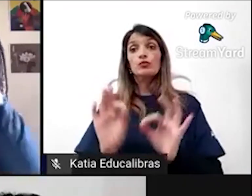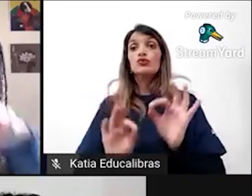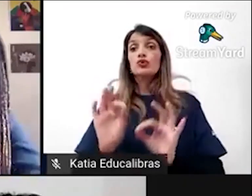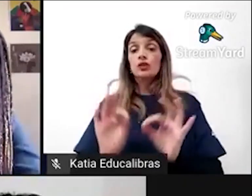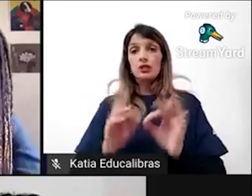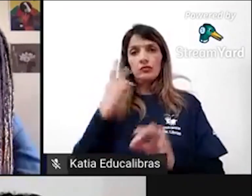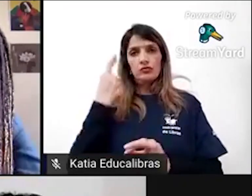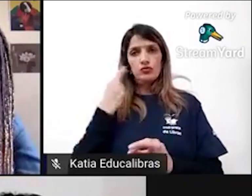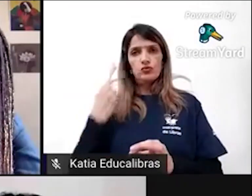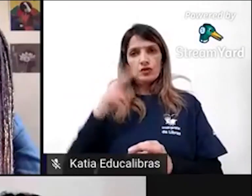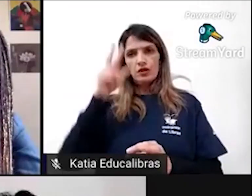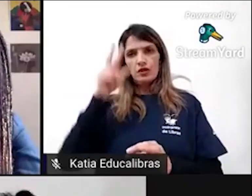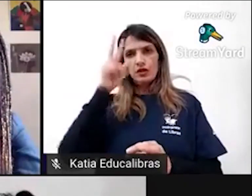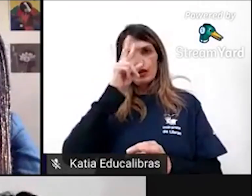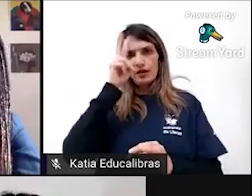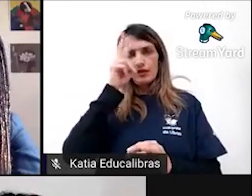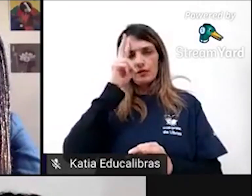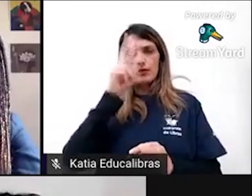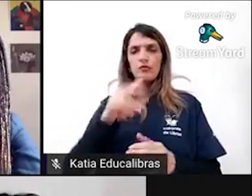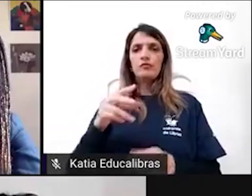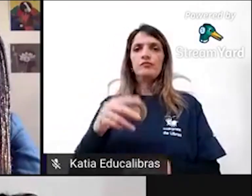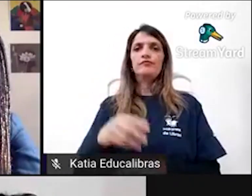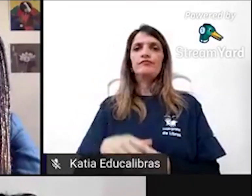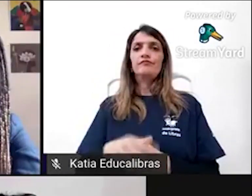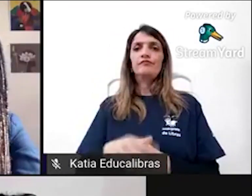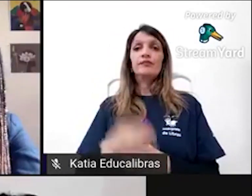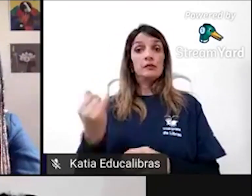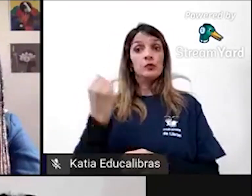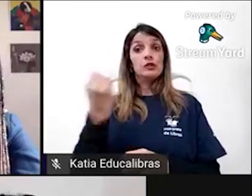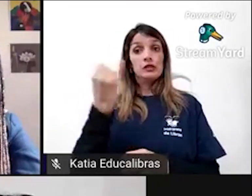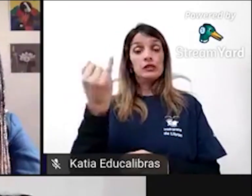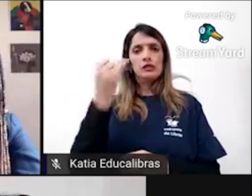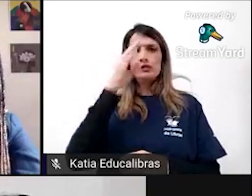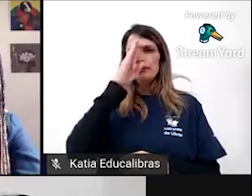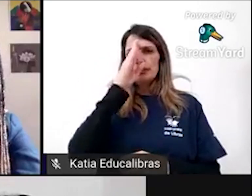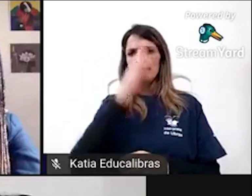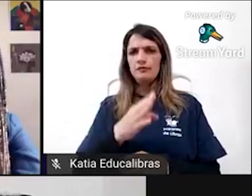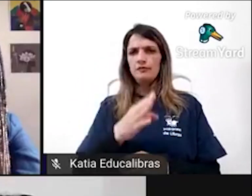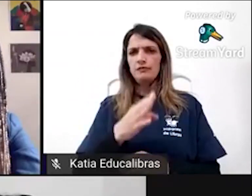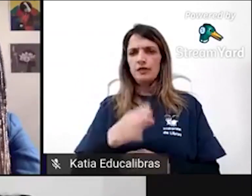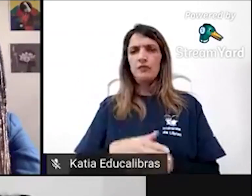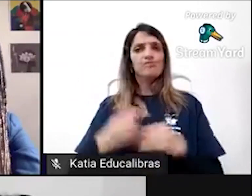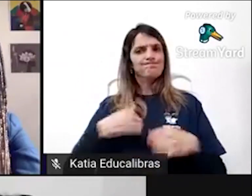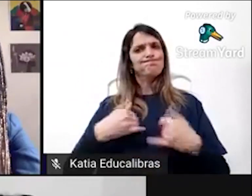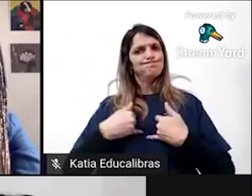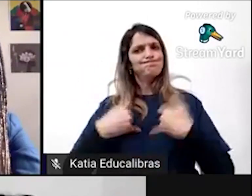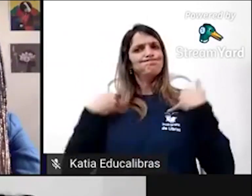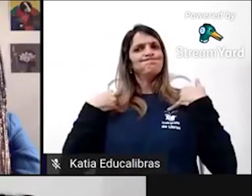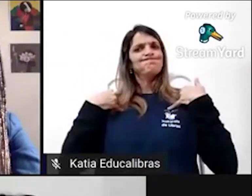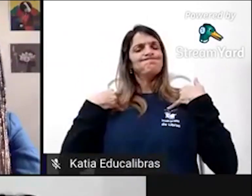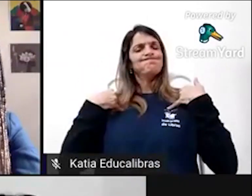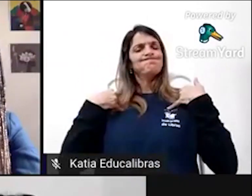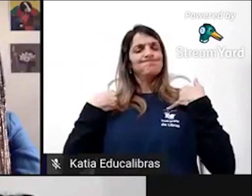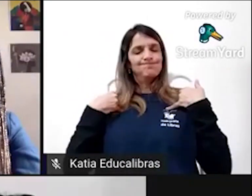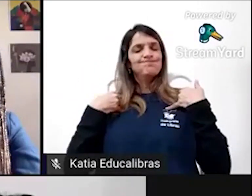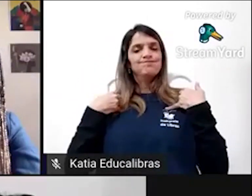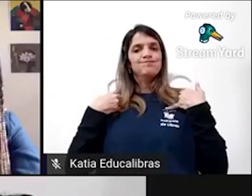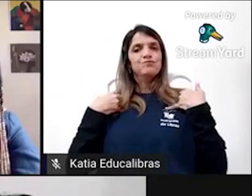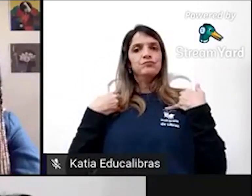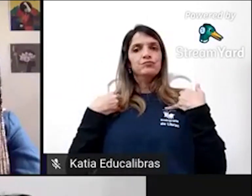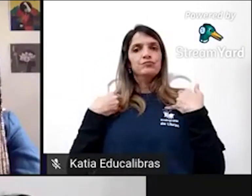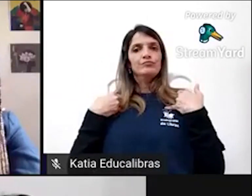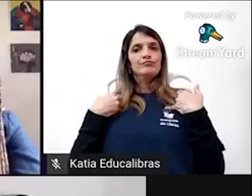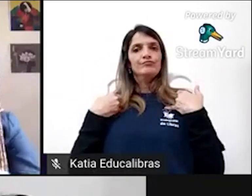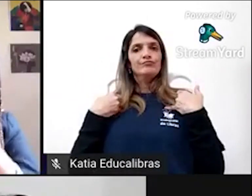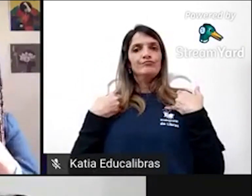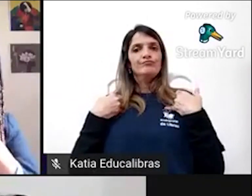que a Jussara lembrou, que é um projeto tão importante, tão fundamental e no qual nos deixou muito orgulhoso, né,